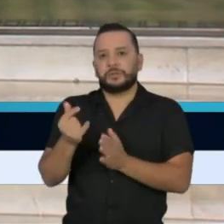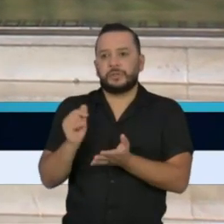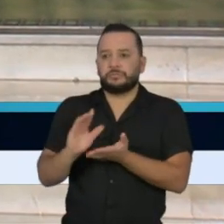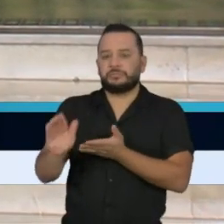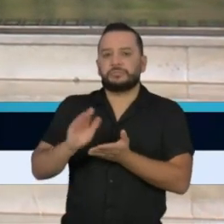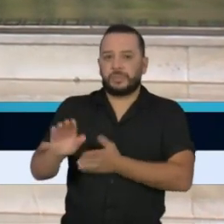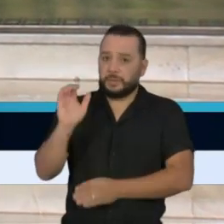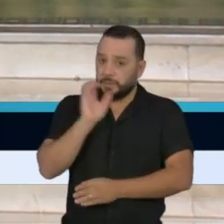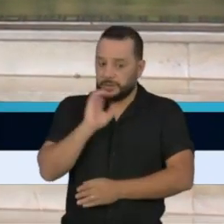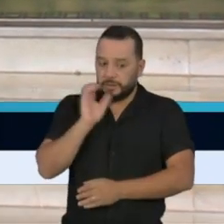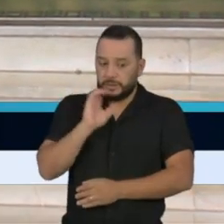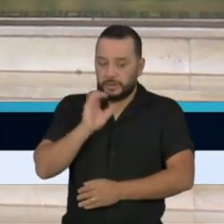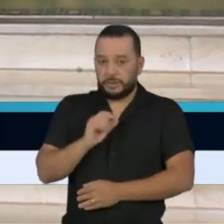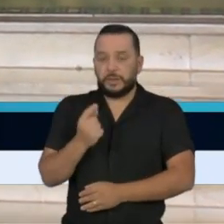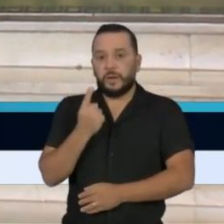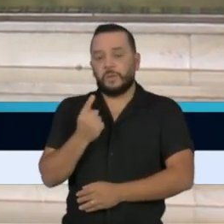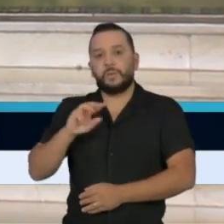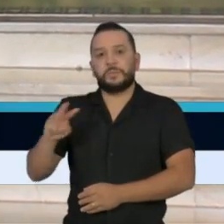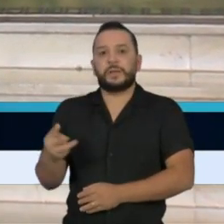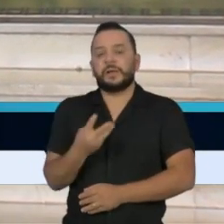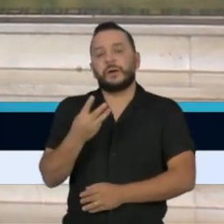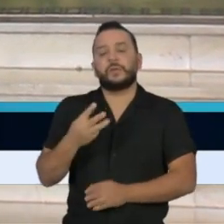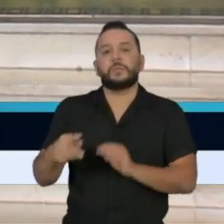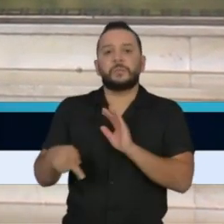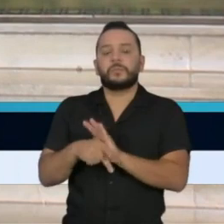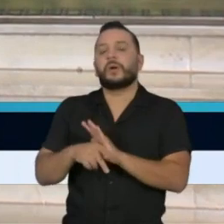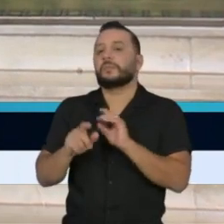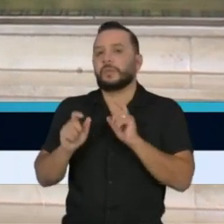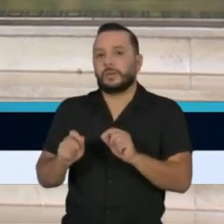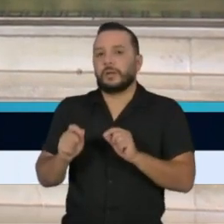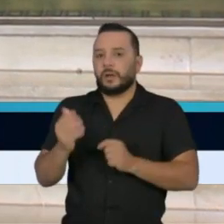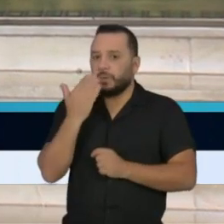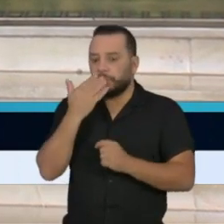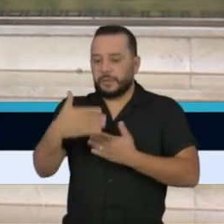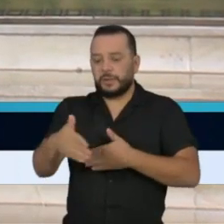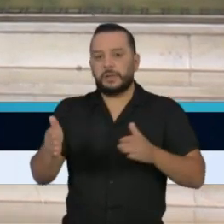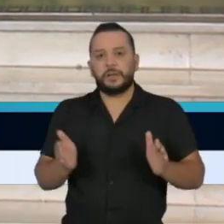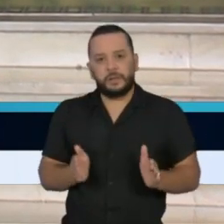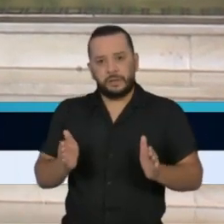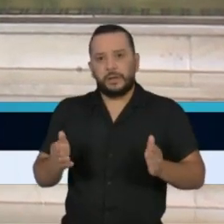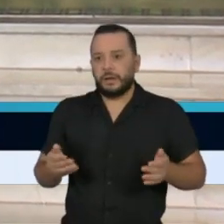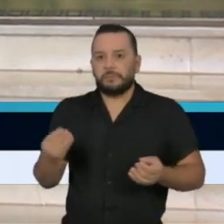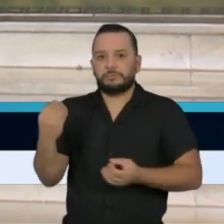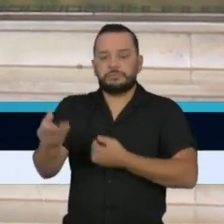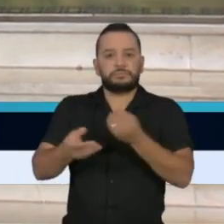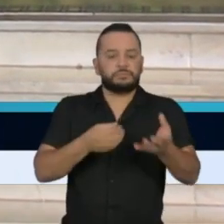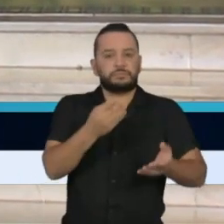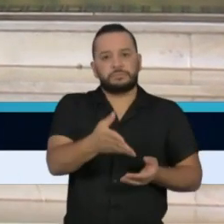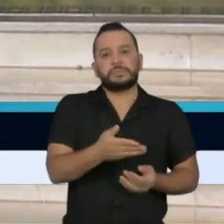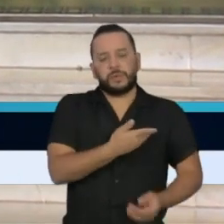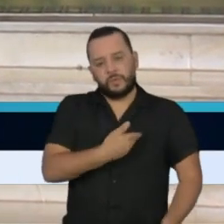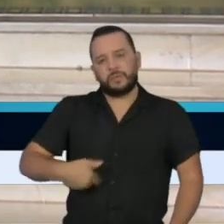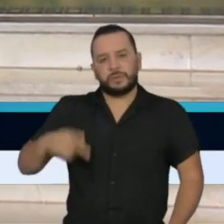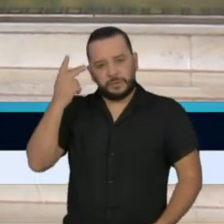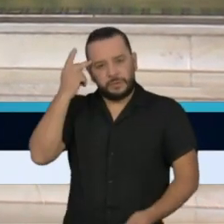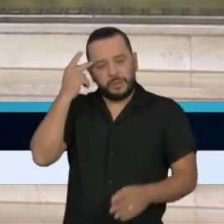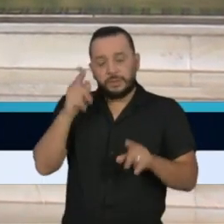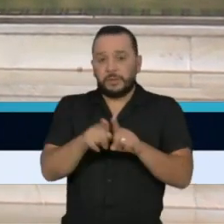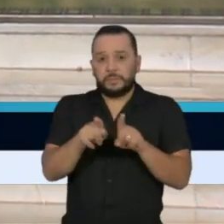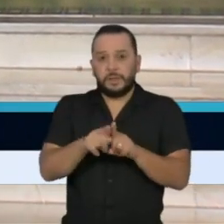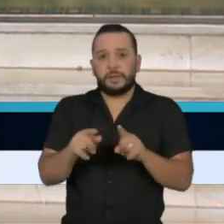emergenciais para 1 milhão de cestas básicas que serão distribuídas pelo governo de São Paulo, assim como cestas de